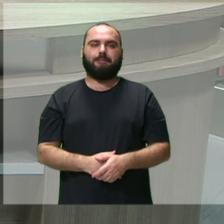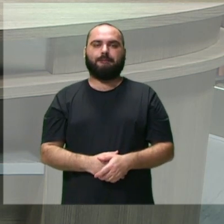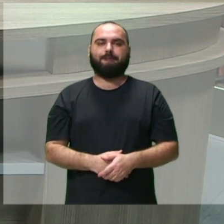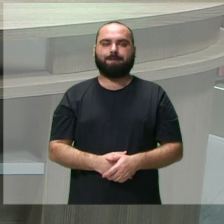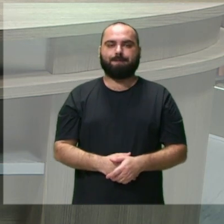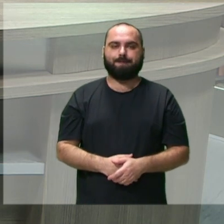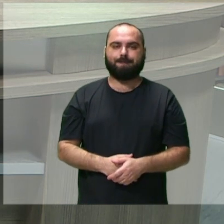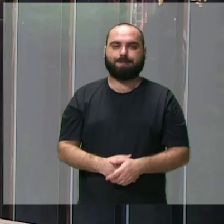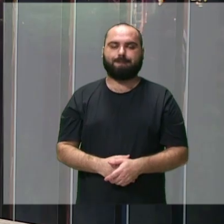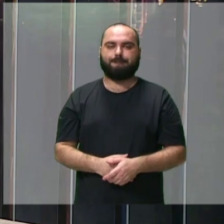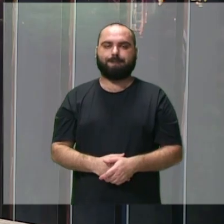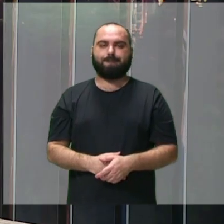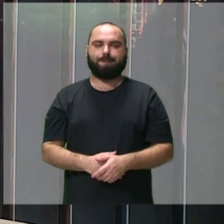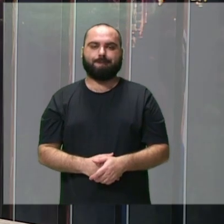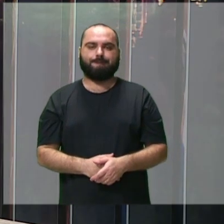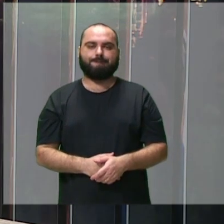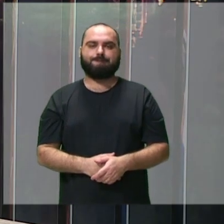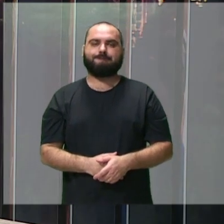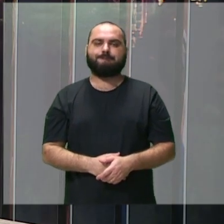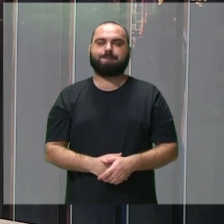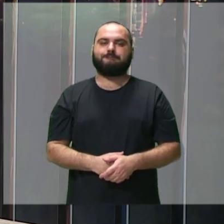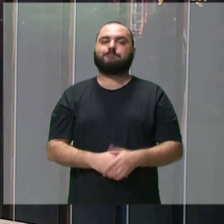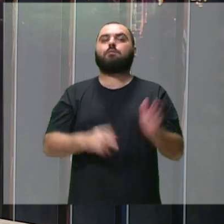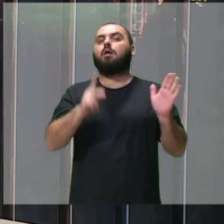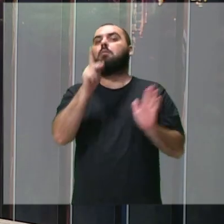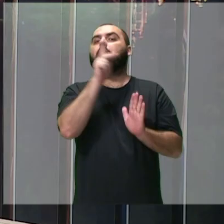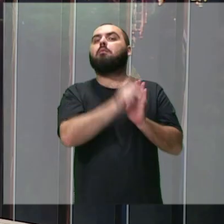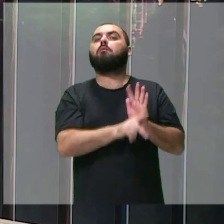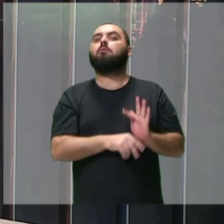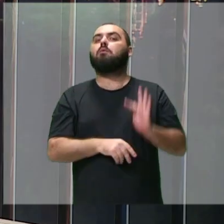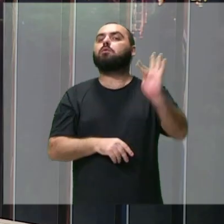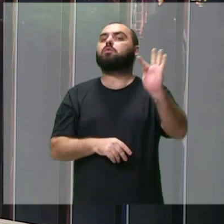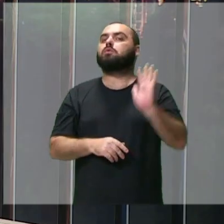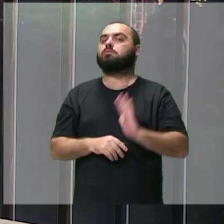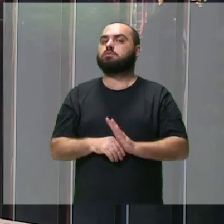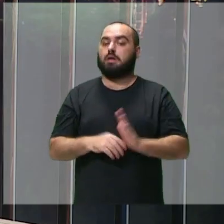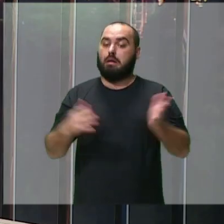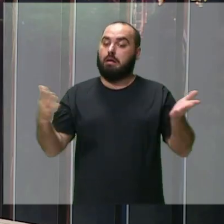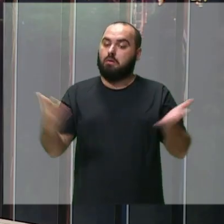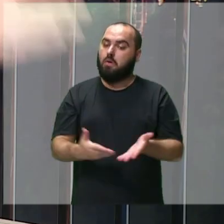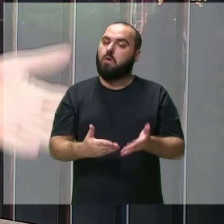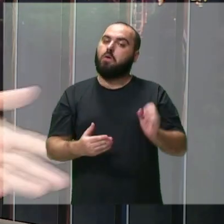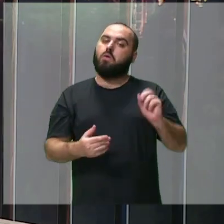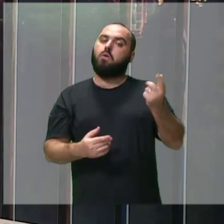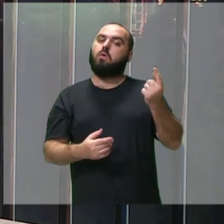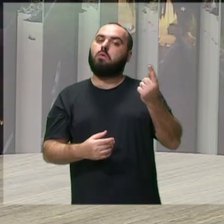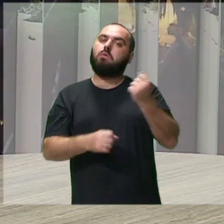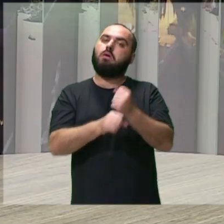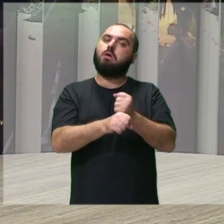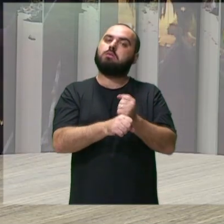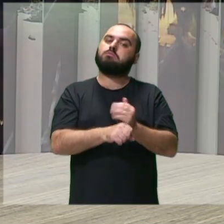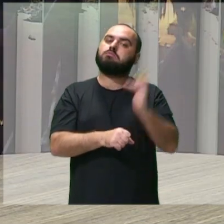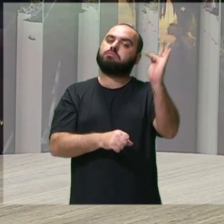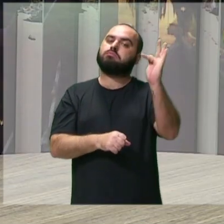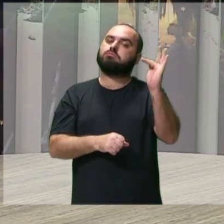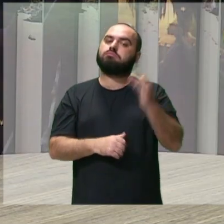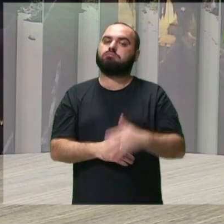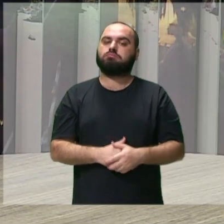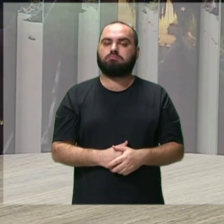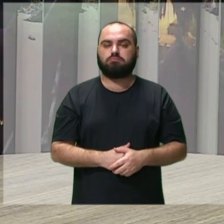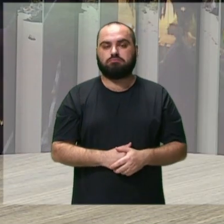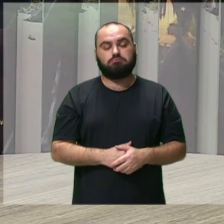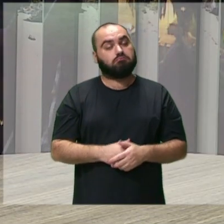Vences, projetos para o futuro, seja ele imediato, seja para daqui a alguns anos? Estou com